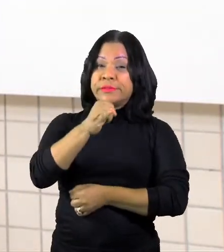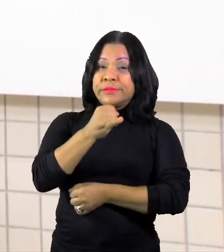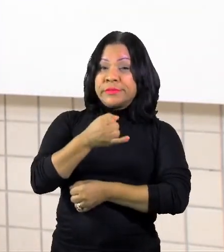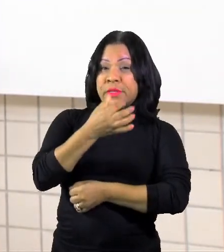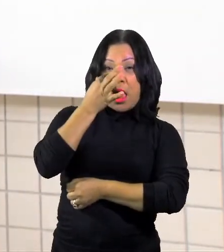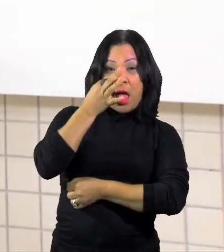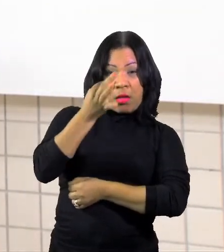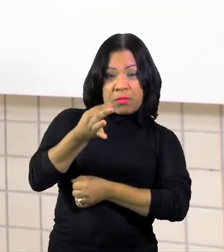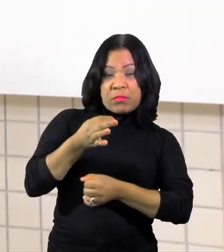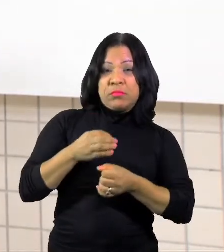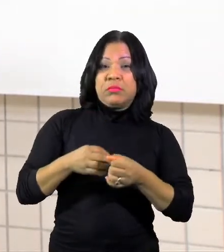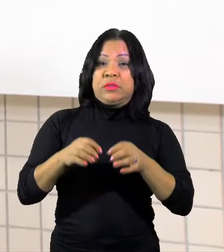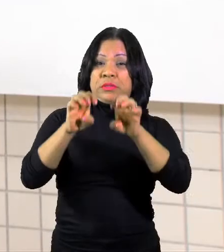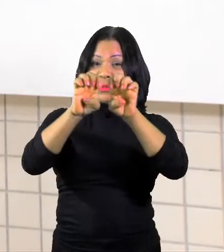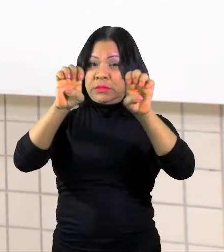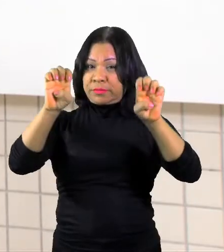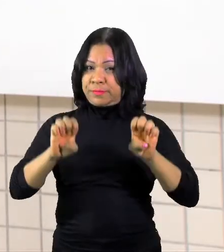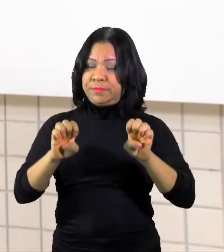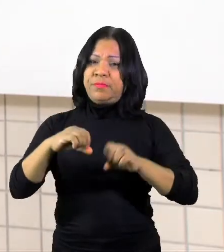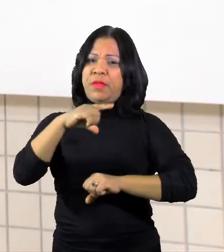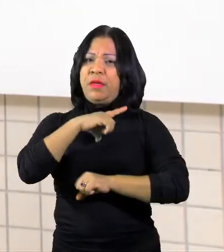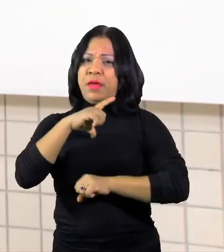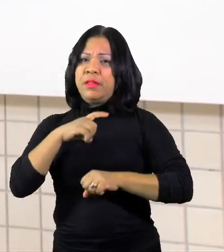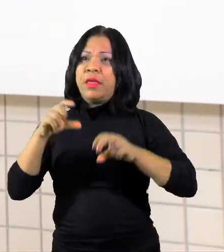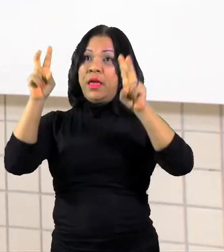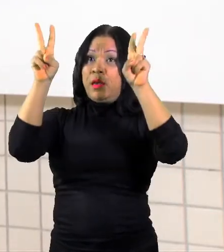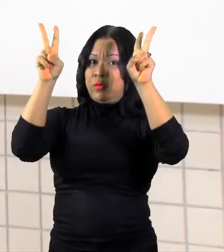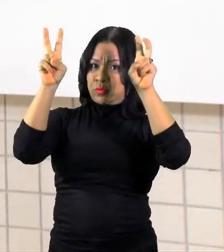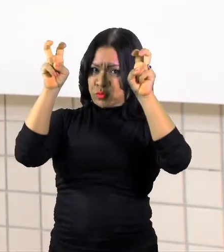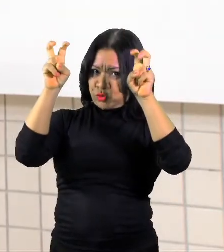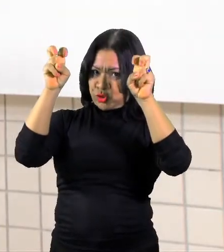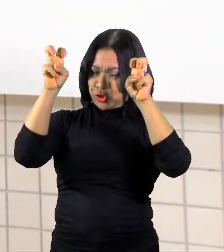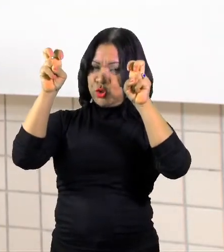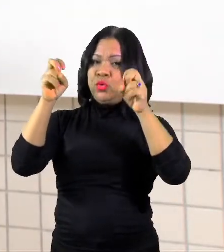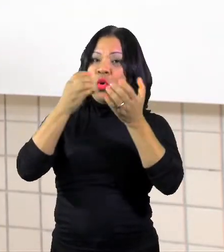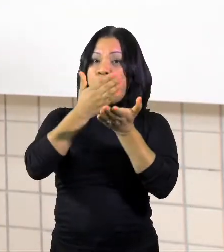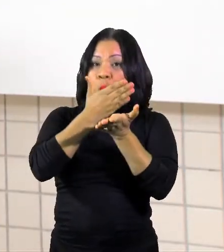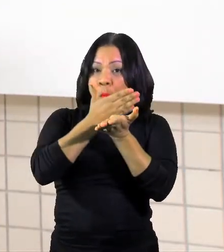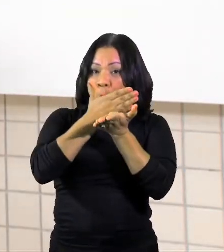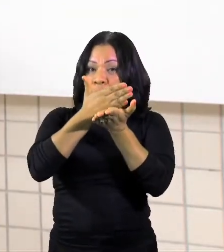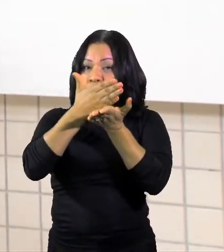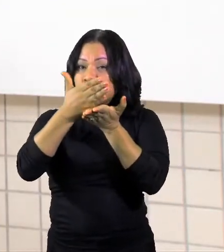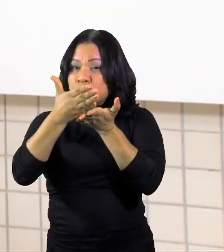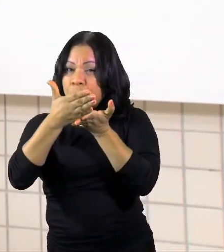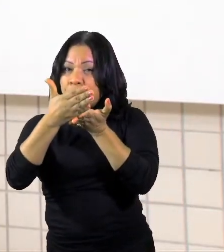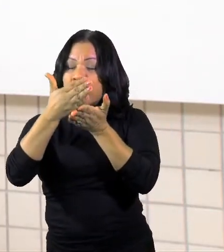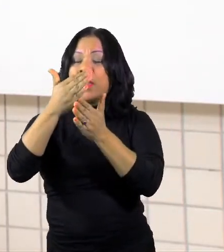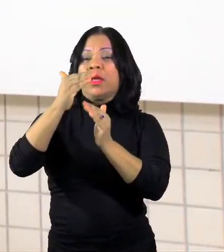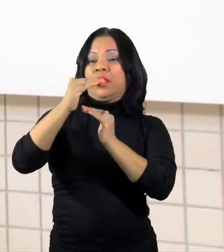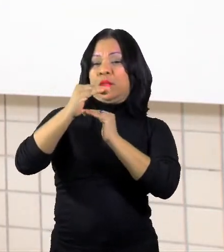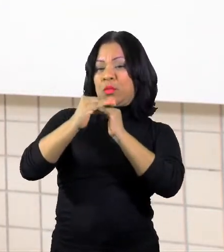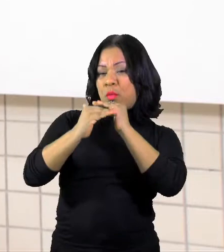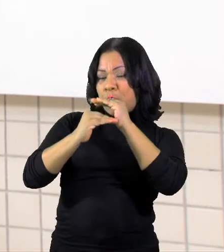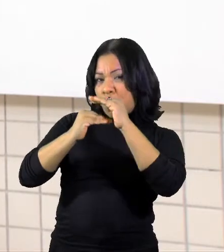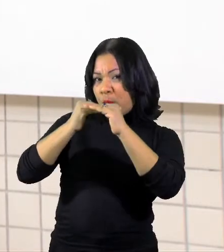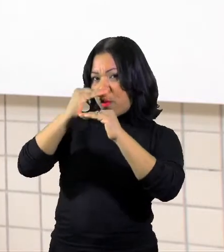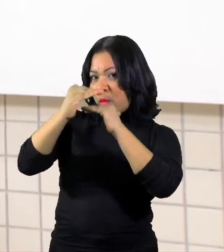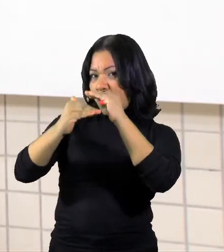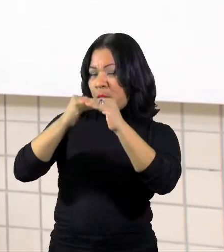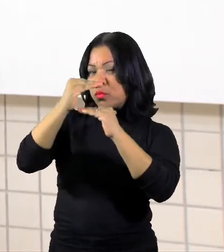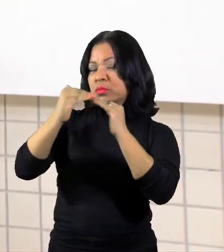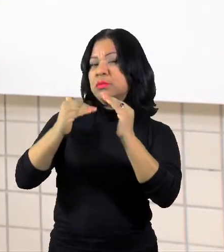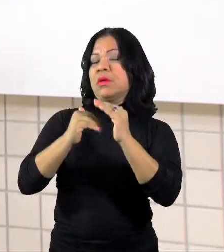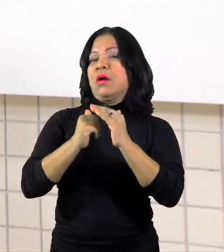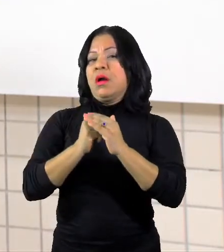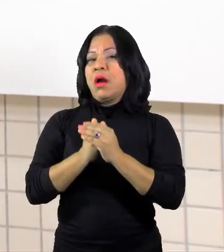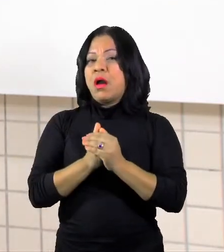vem o título, vem a introdução, aí o desenvolvimento com 1 ou 2 parágrafos,